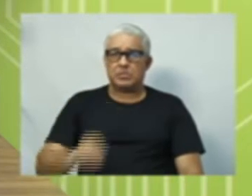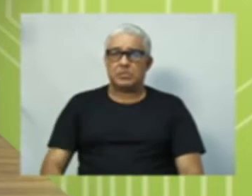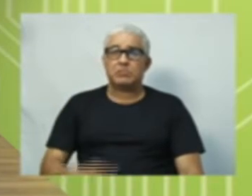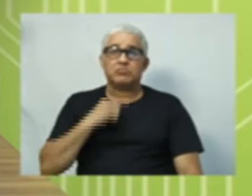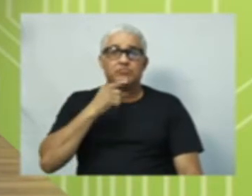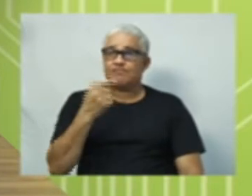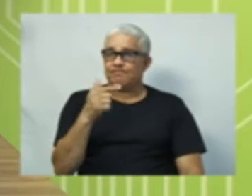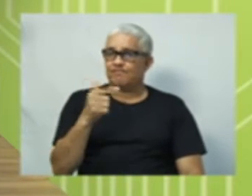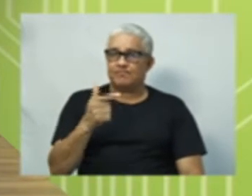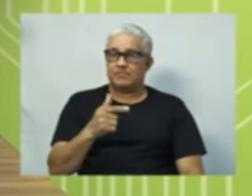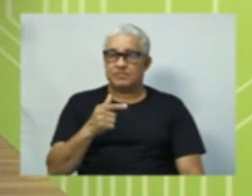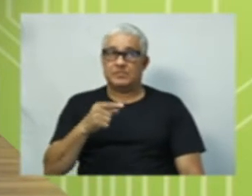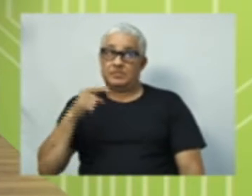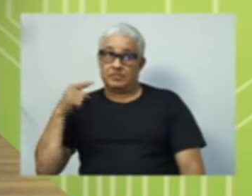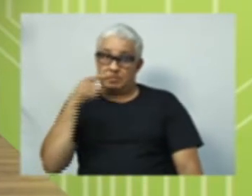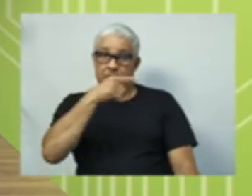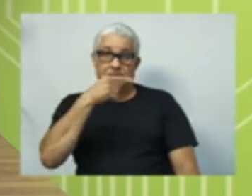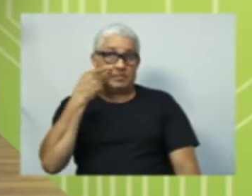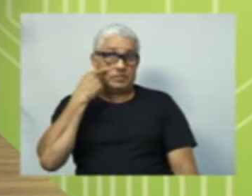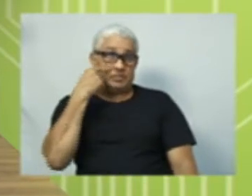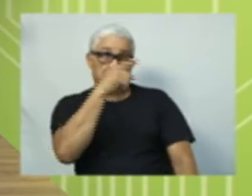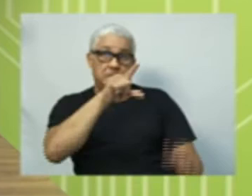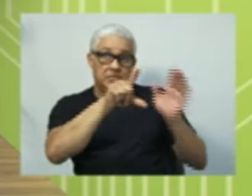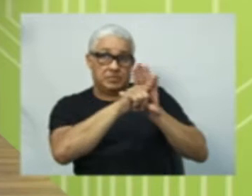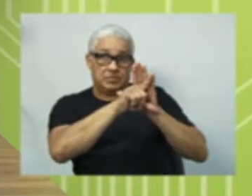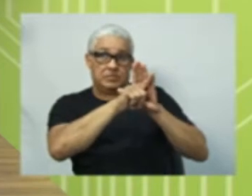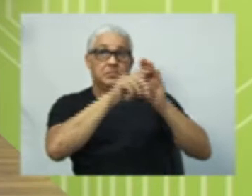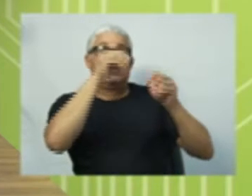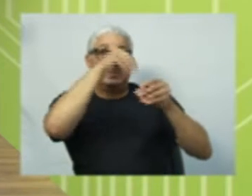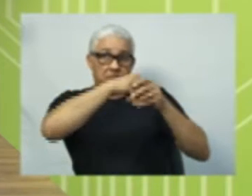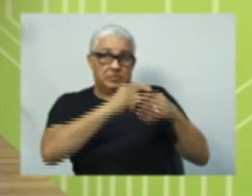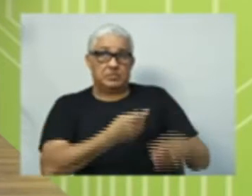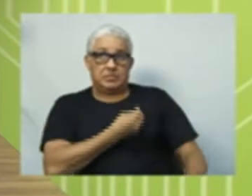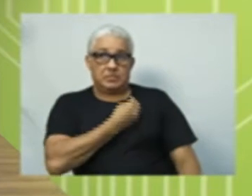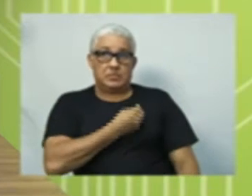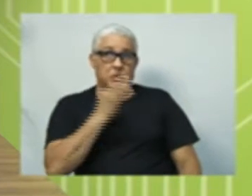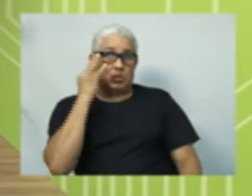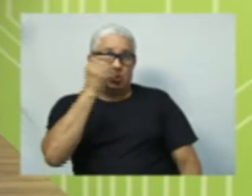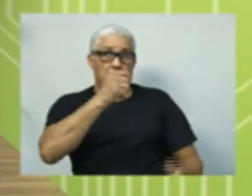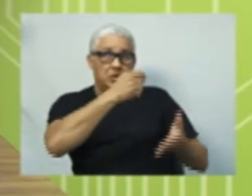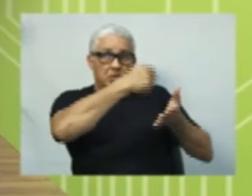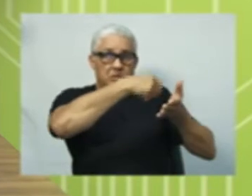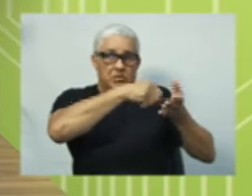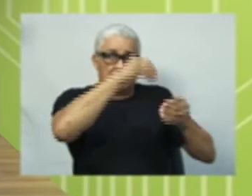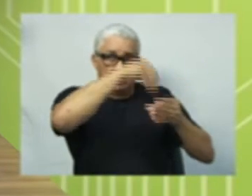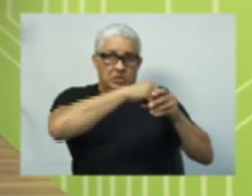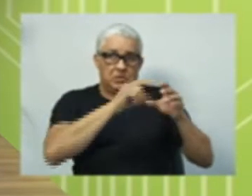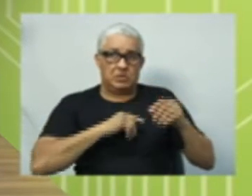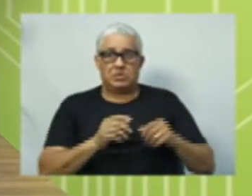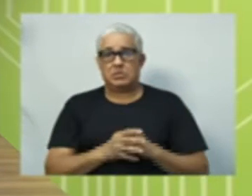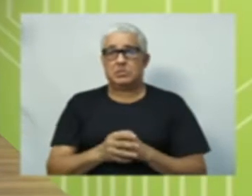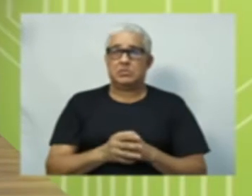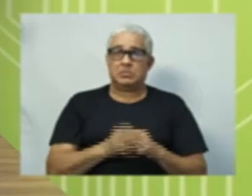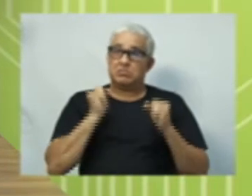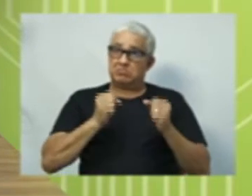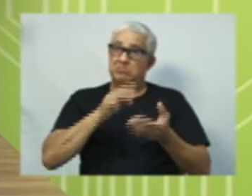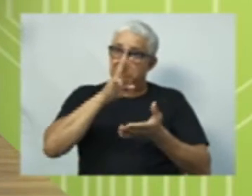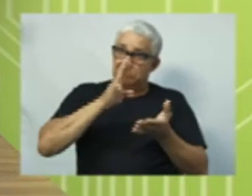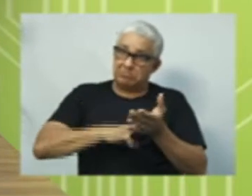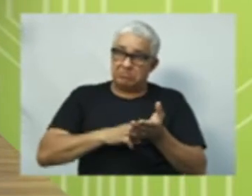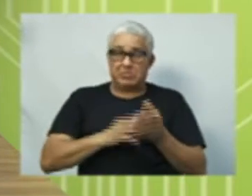dúvida. Vai na lei e lê. Está tudo escrito dentro da lei. Quem pode ser enquadrado como